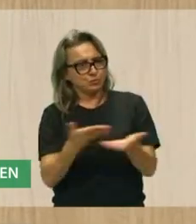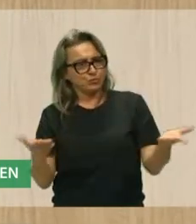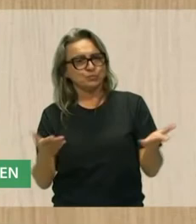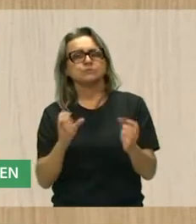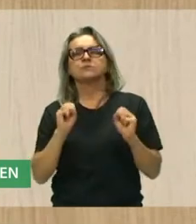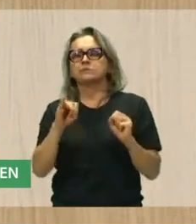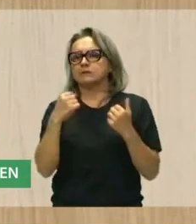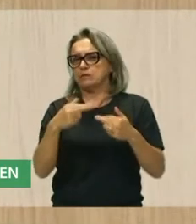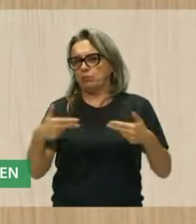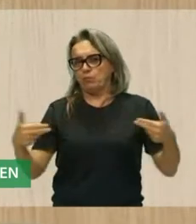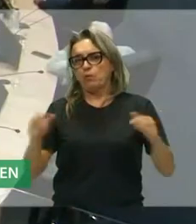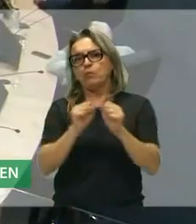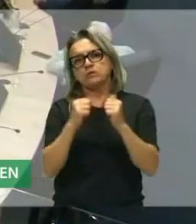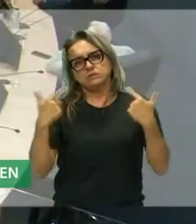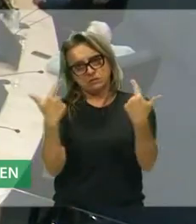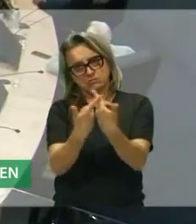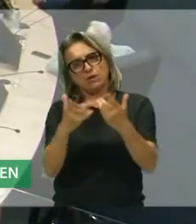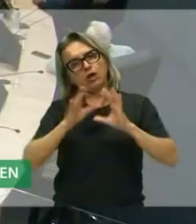na Assembleia.